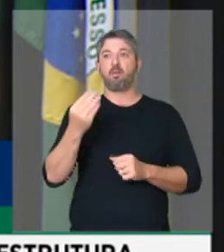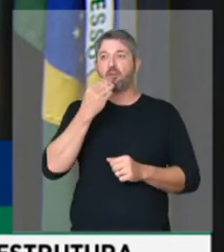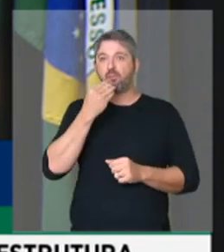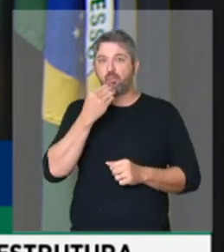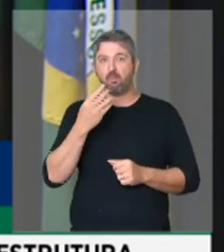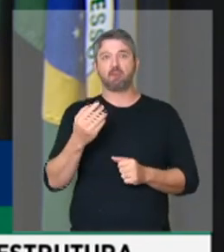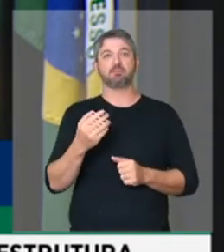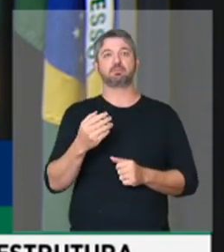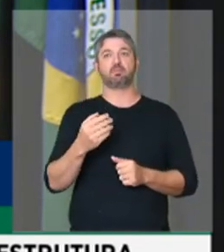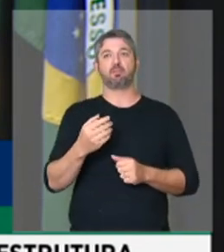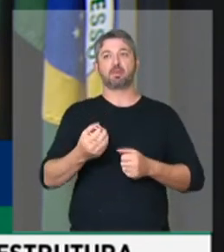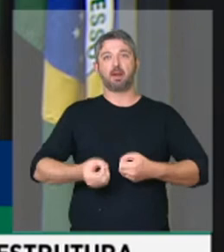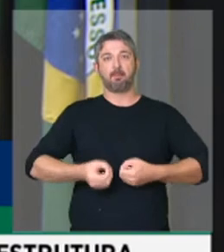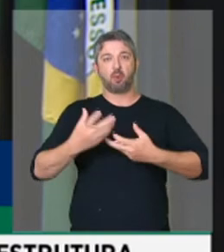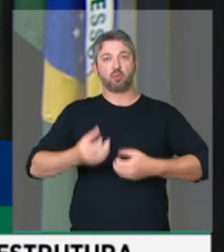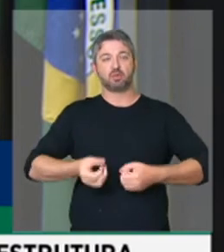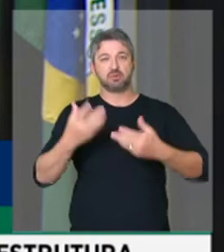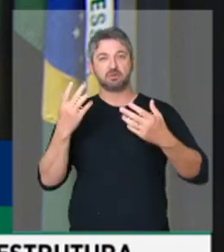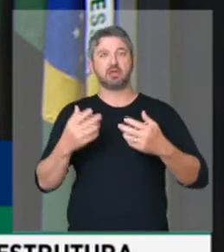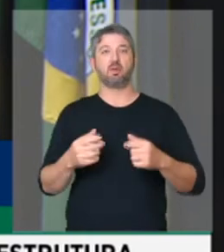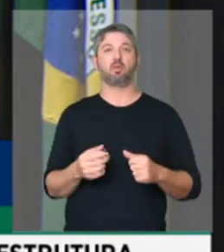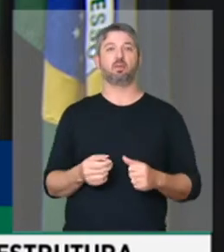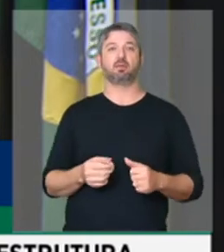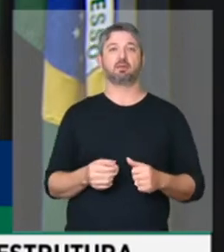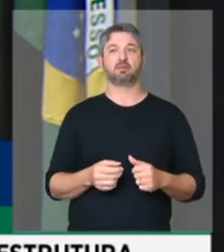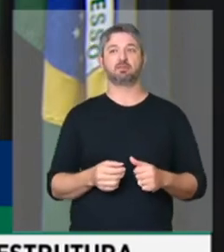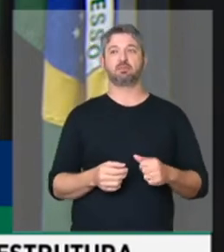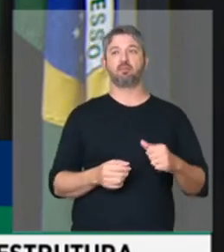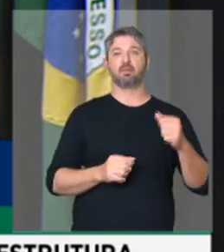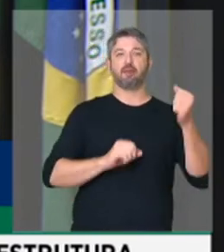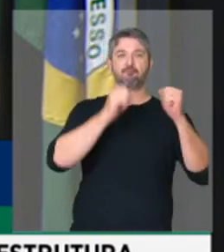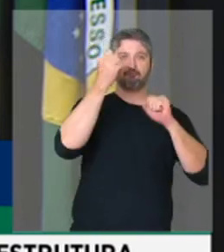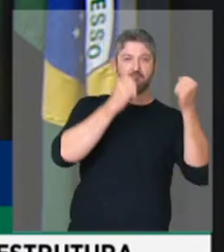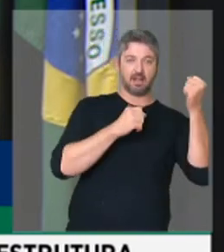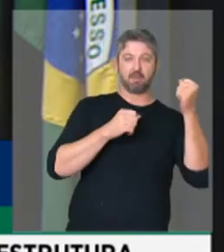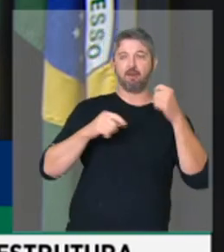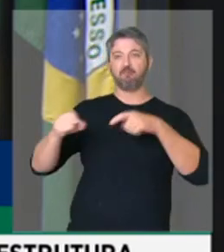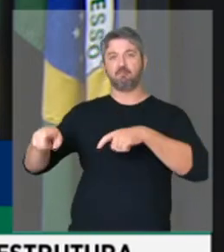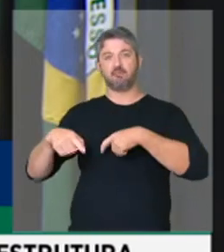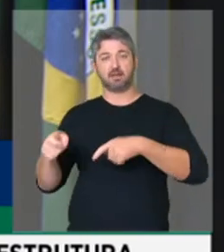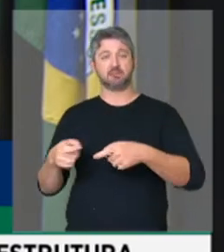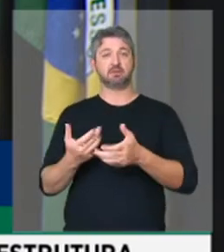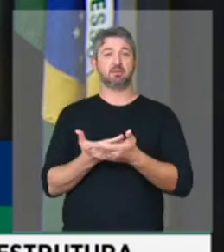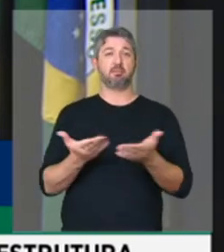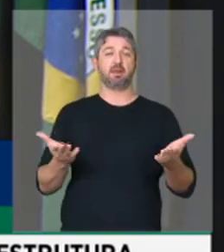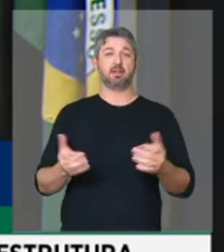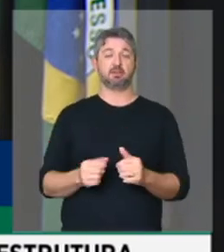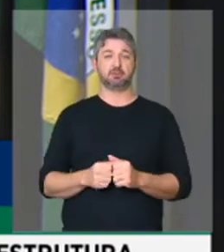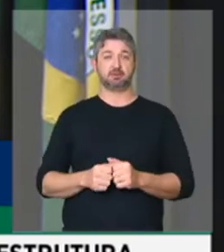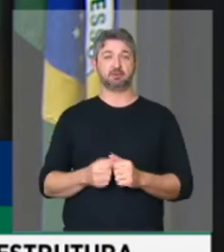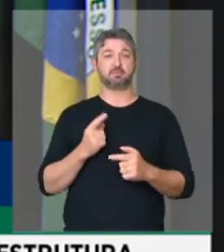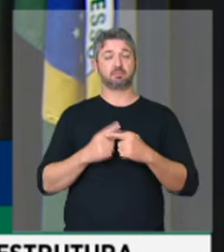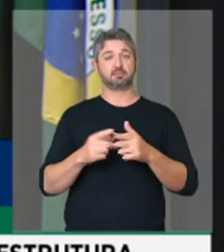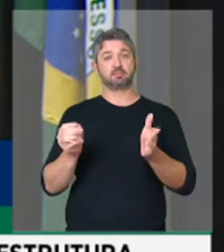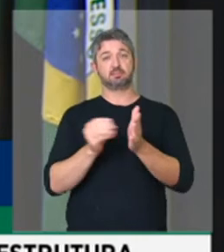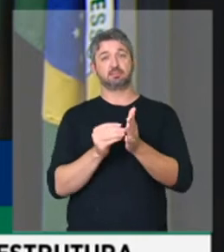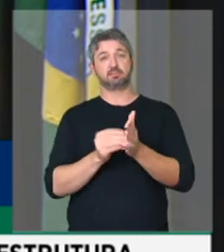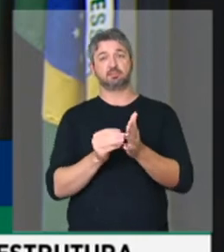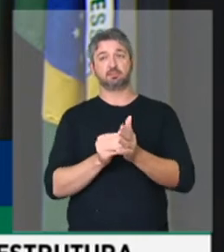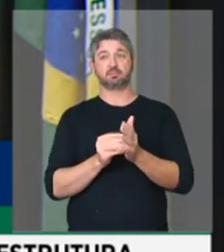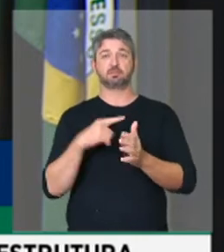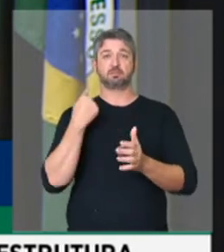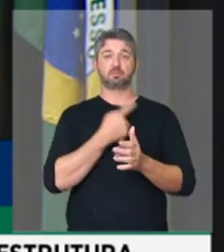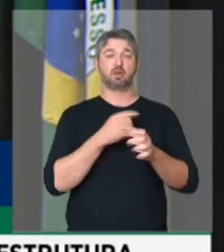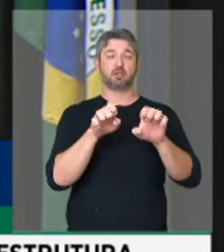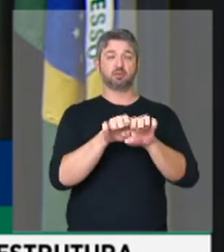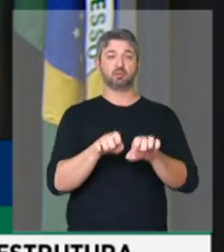a grande produtividade nas fábricas e nas fazendas se perca por deficiência da nossa